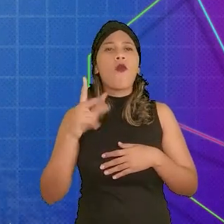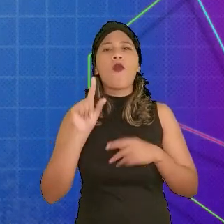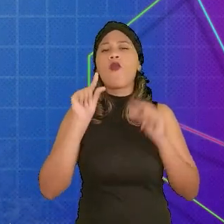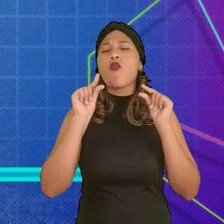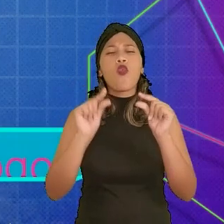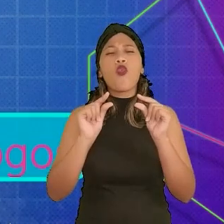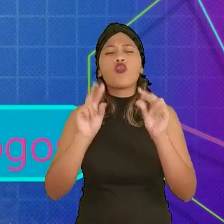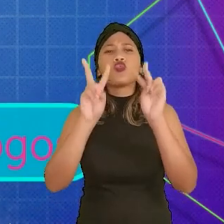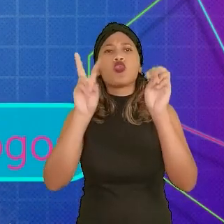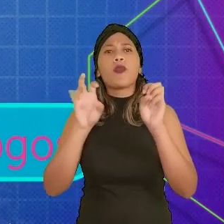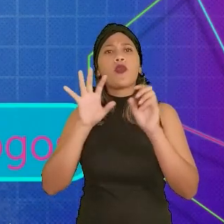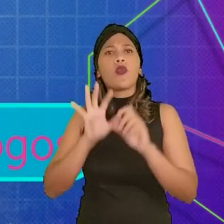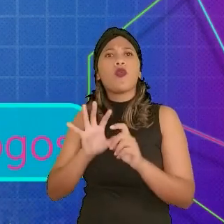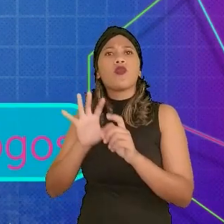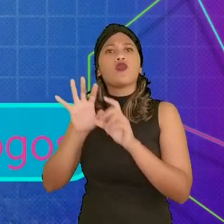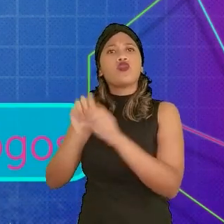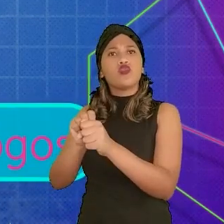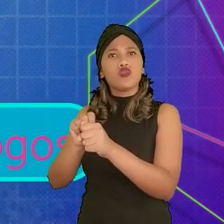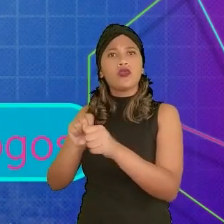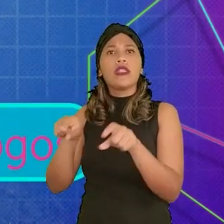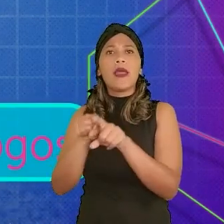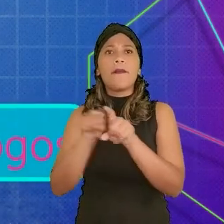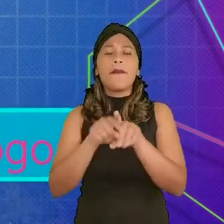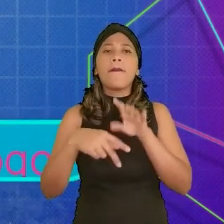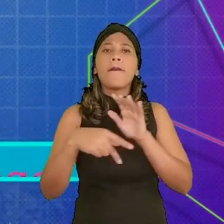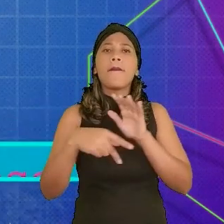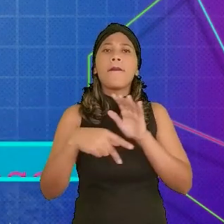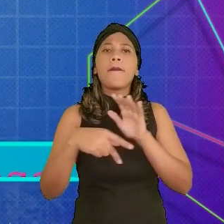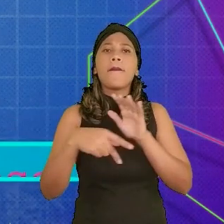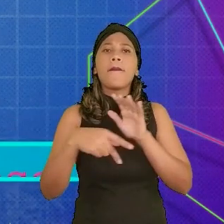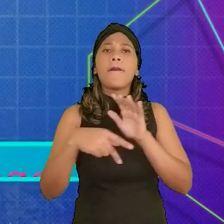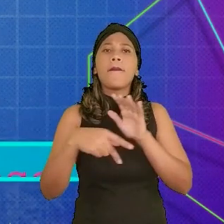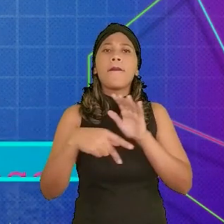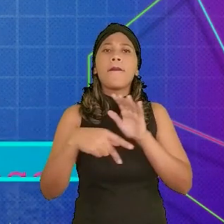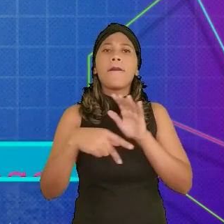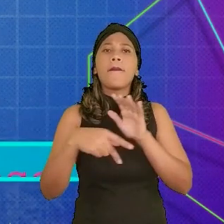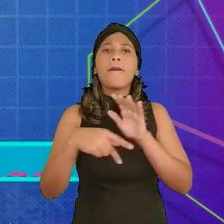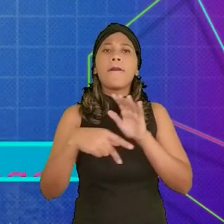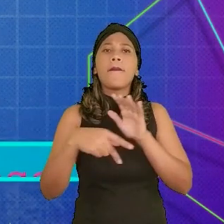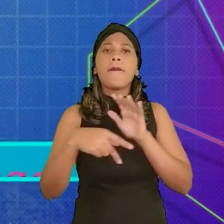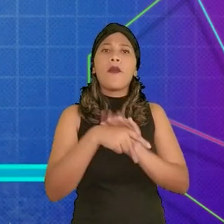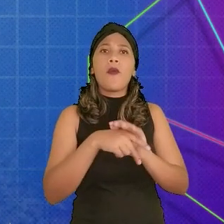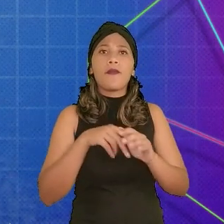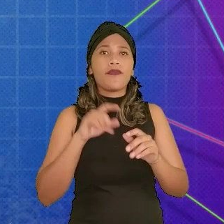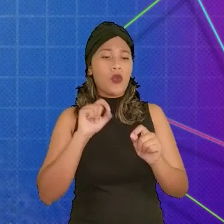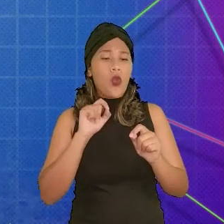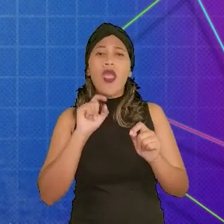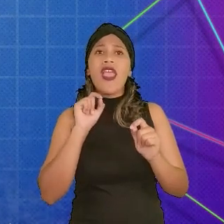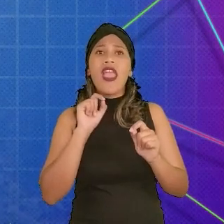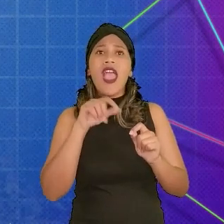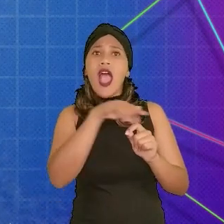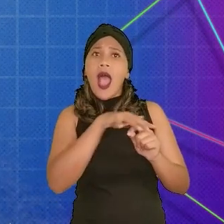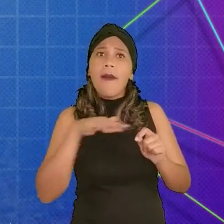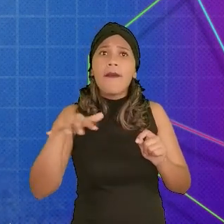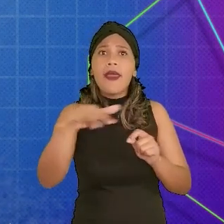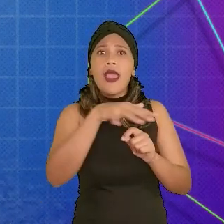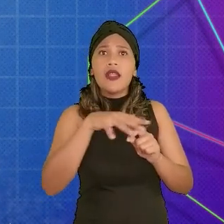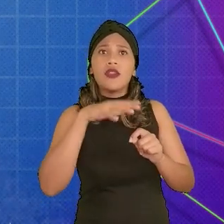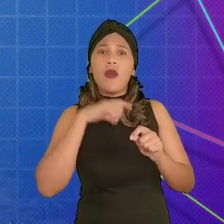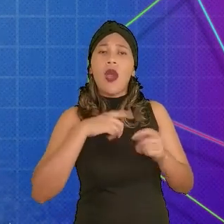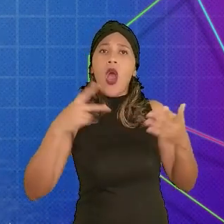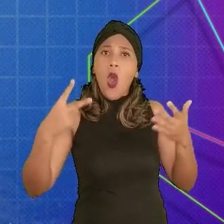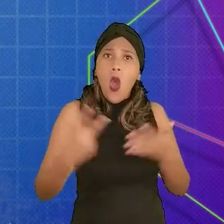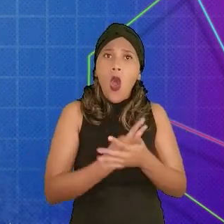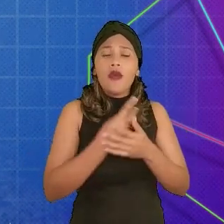pouco sobre o Dominion, framework e motores de jogos. Domínio, framework e motores de jogos. Domínio é o ambiente onde